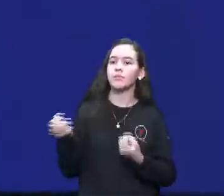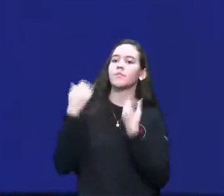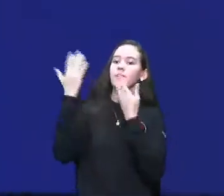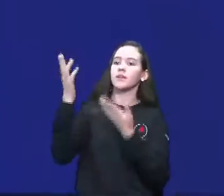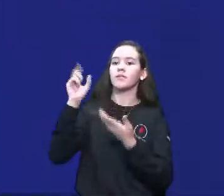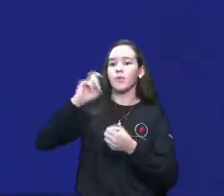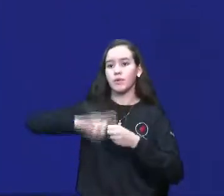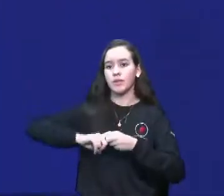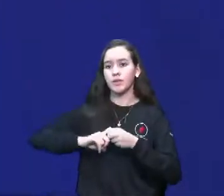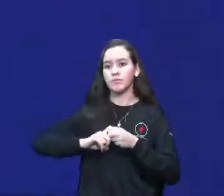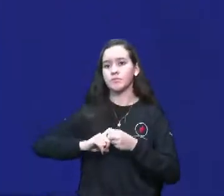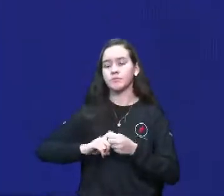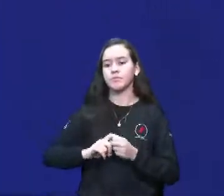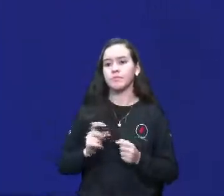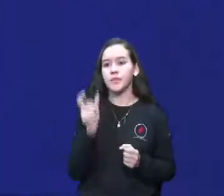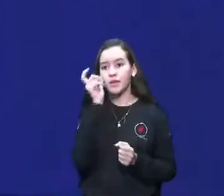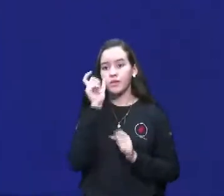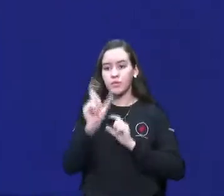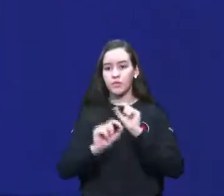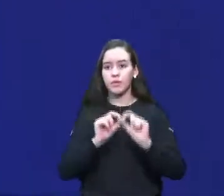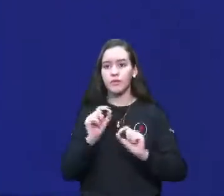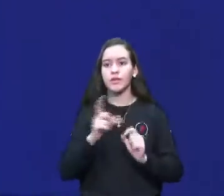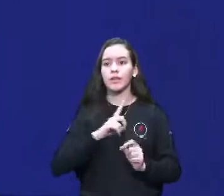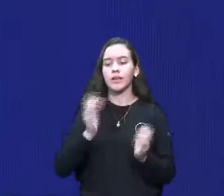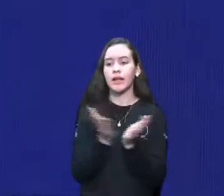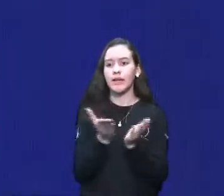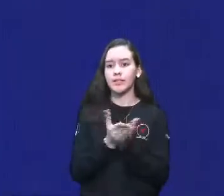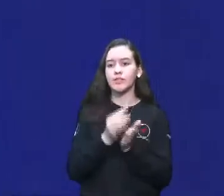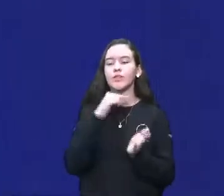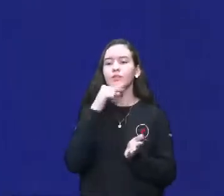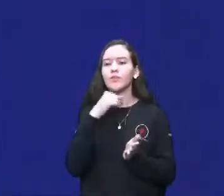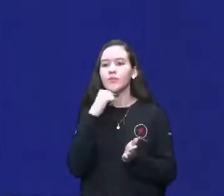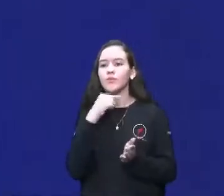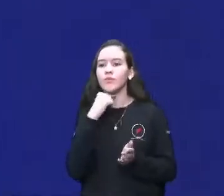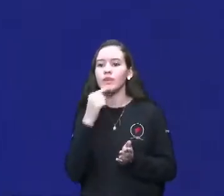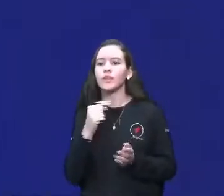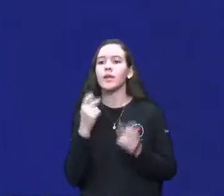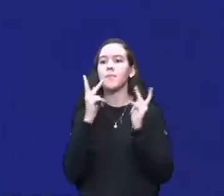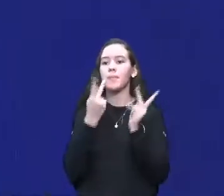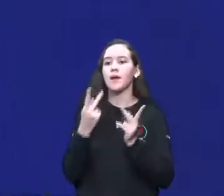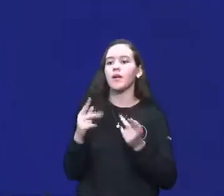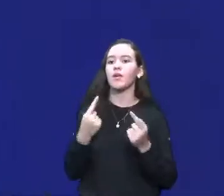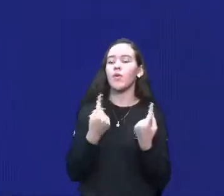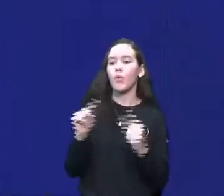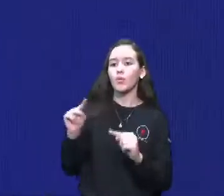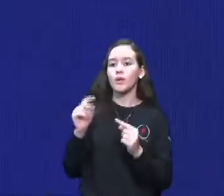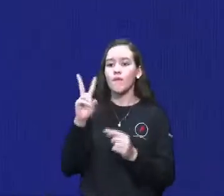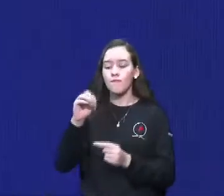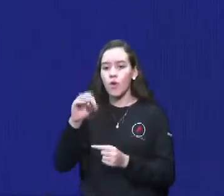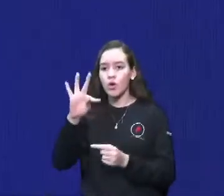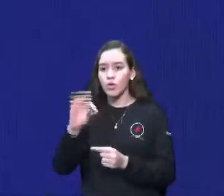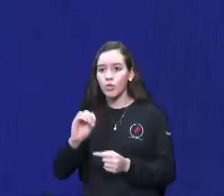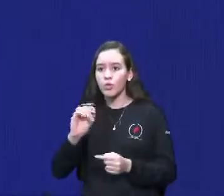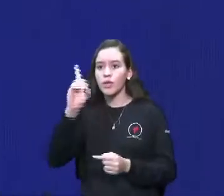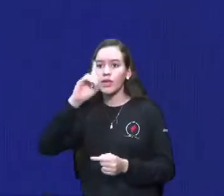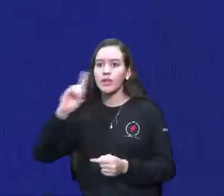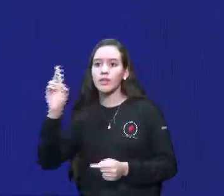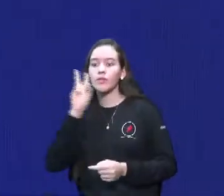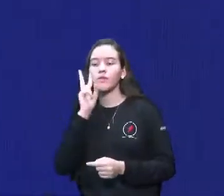Agora, sabe o que é interessante? Tem crente que duvida e prega contra voto. Aí o Deus que ouviu